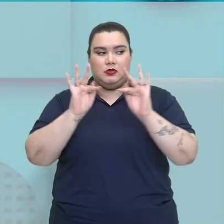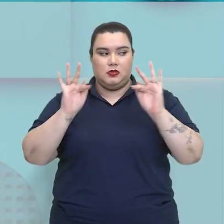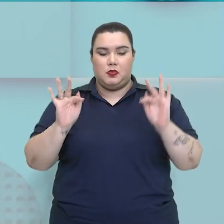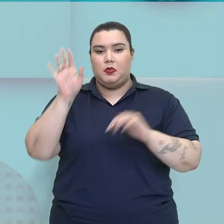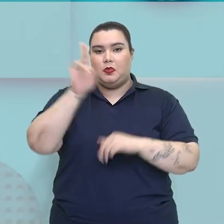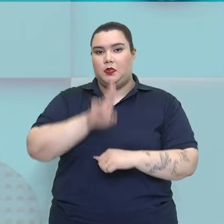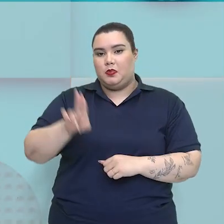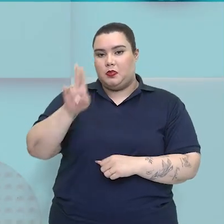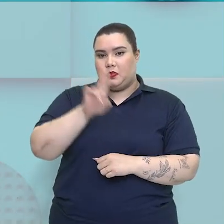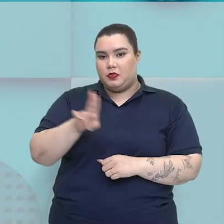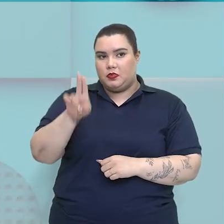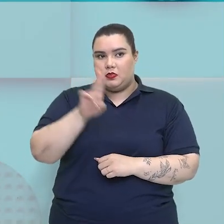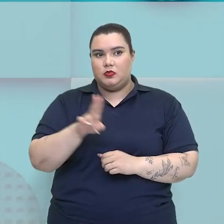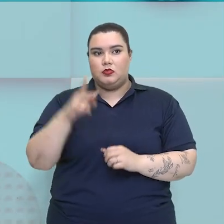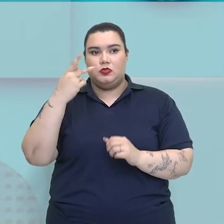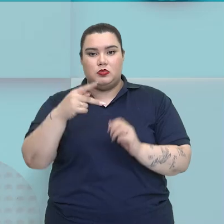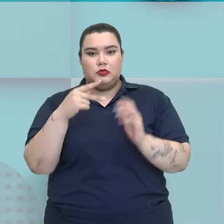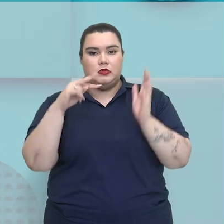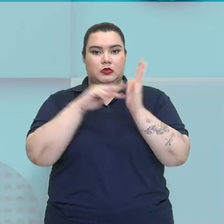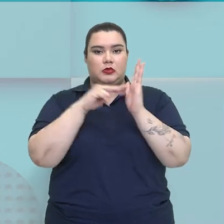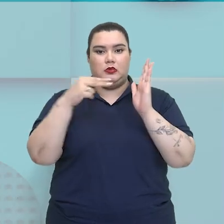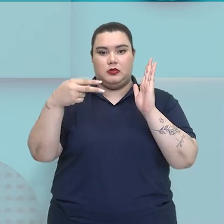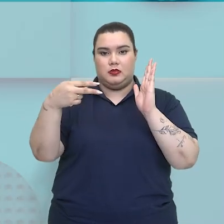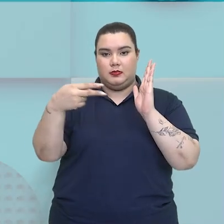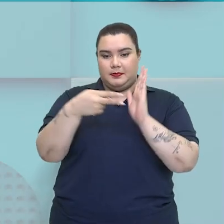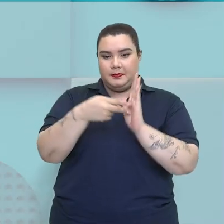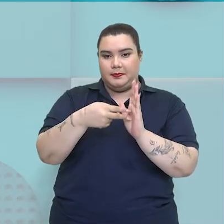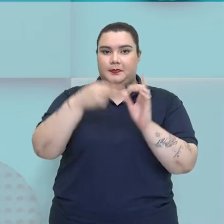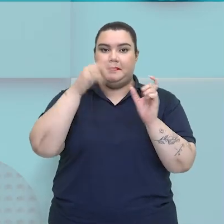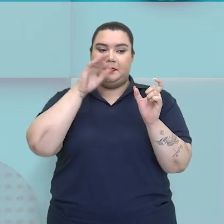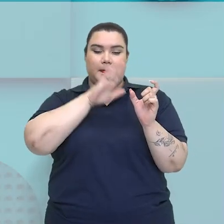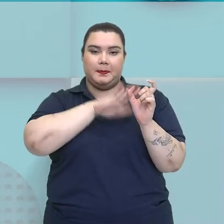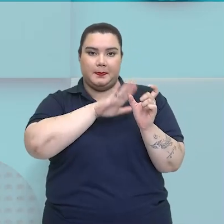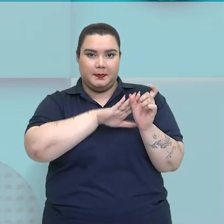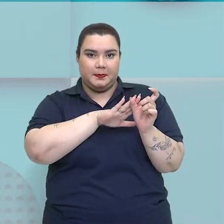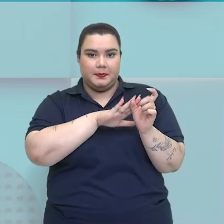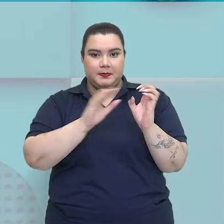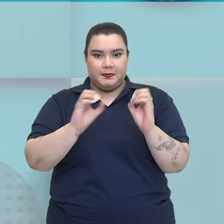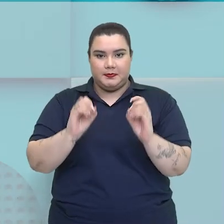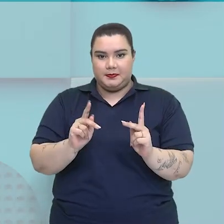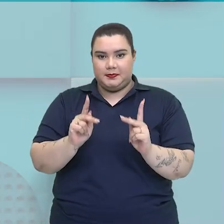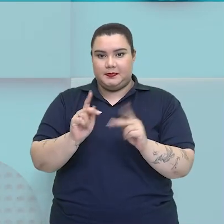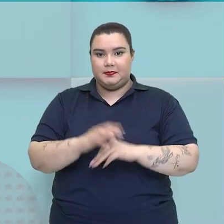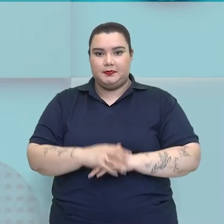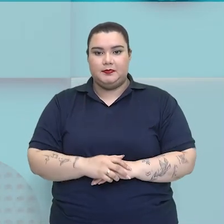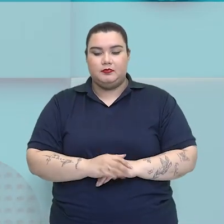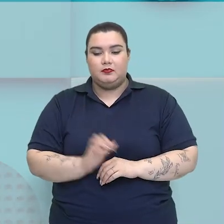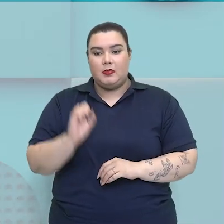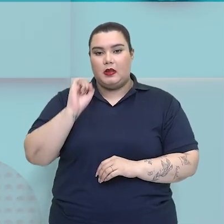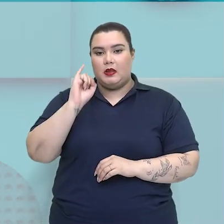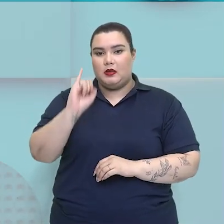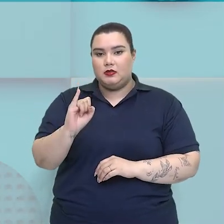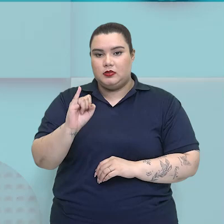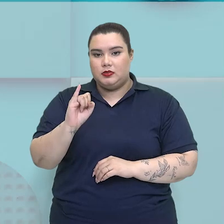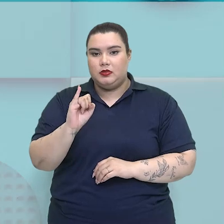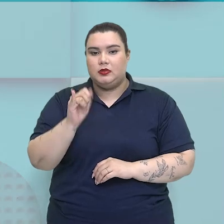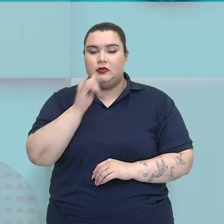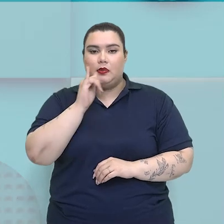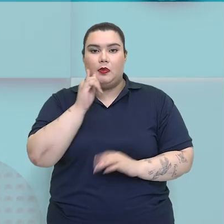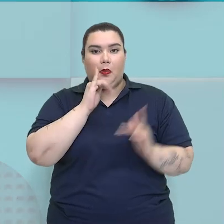situações utilizadas no seu sentido conotativo. Tá? Se eu tiro